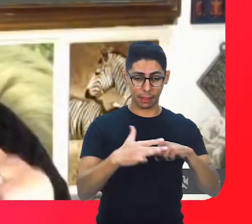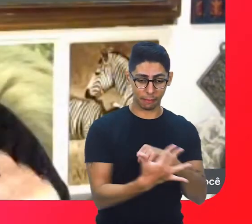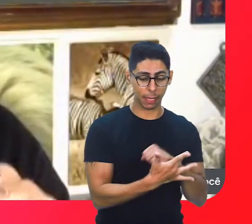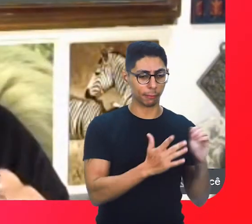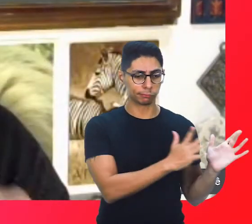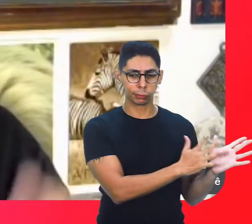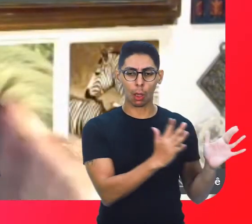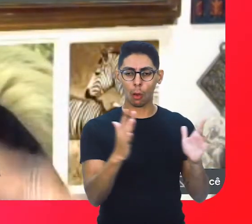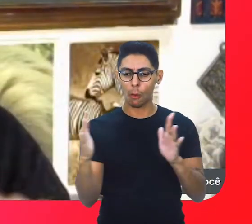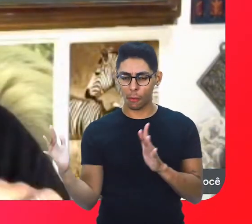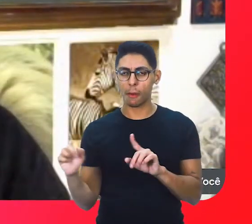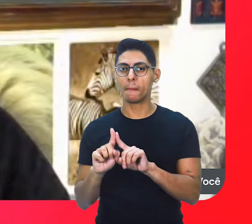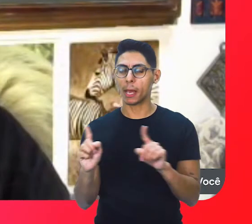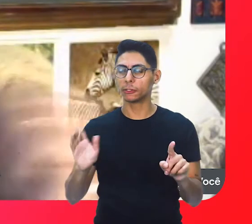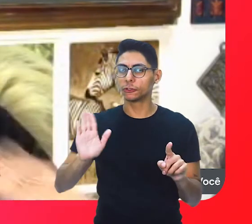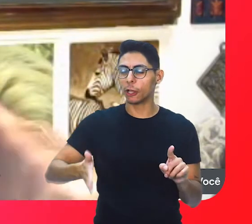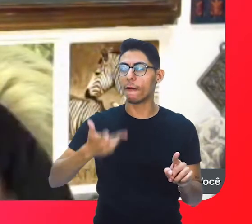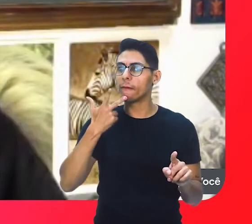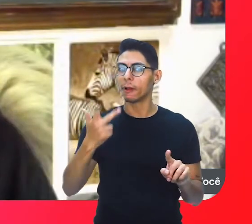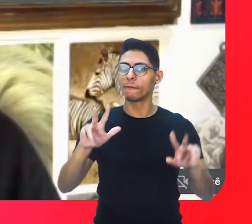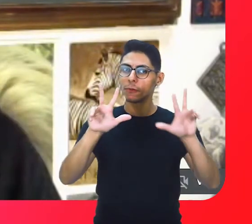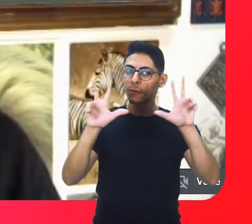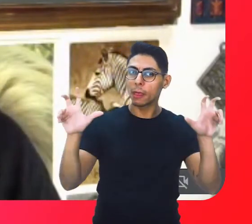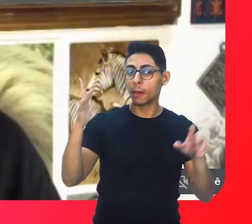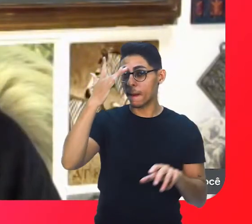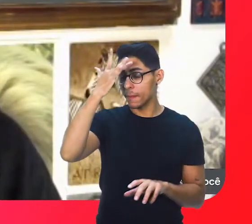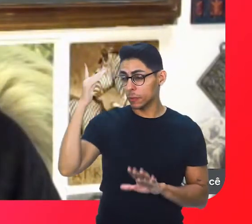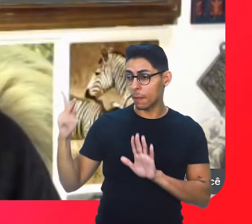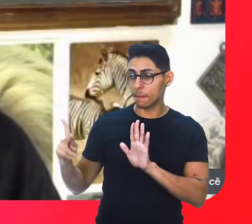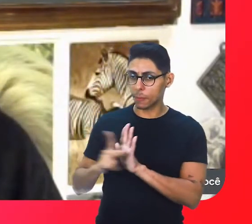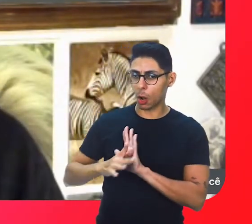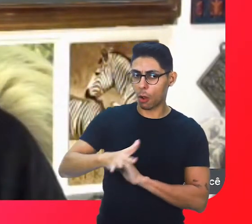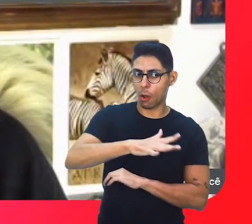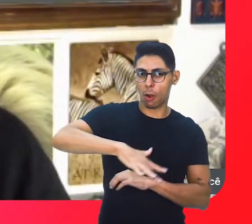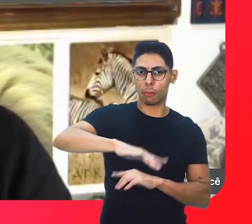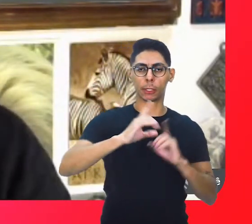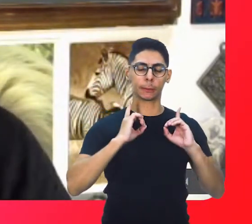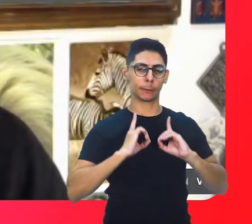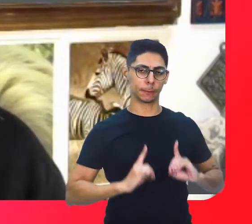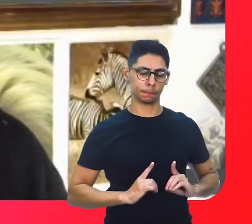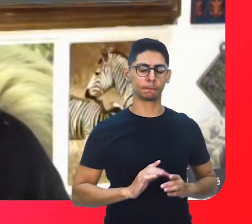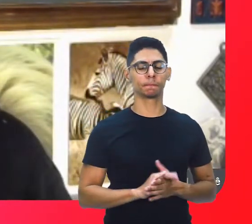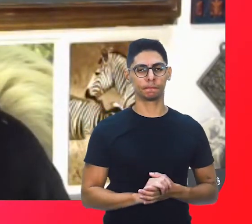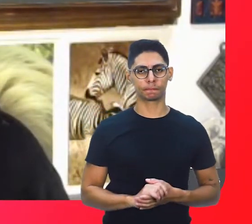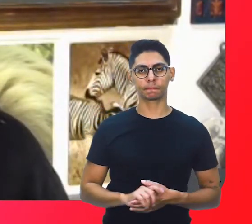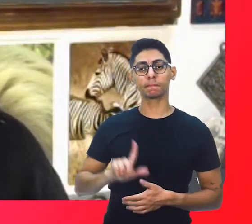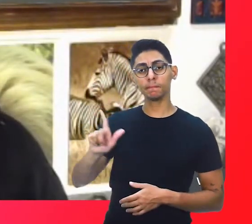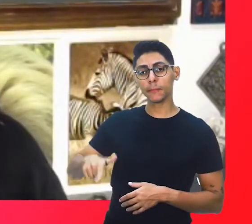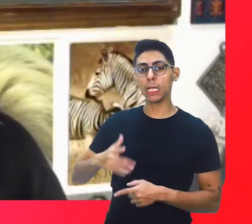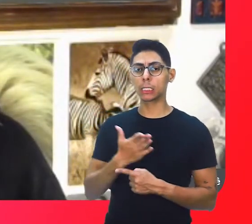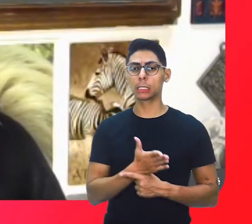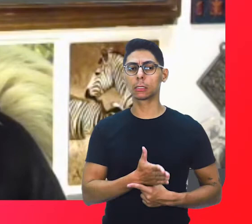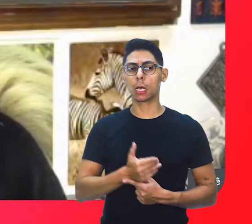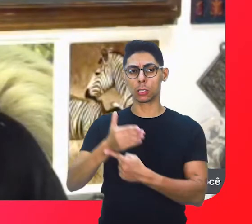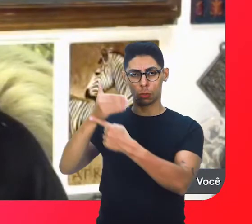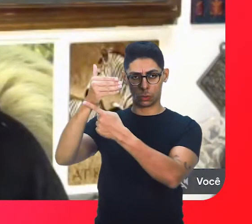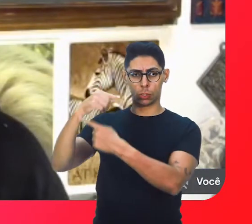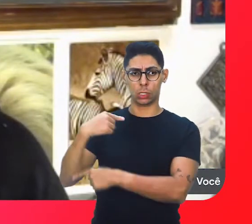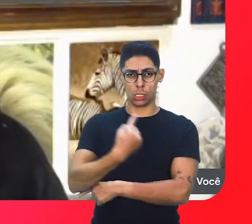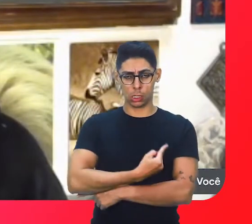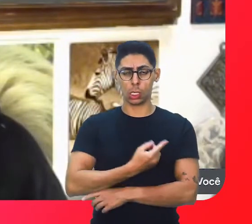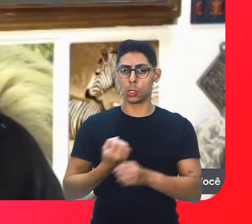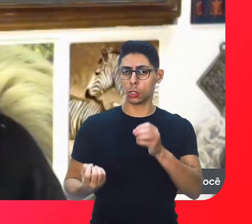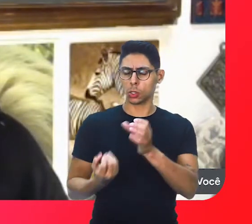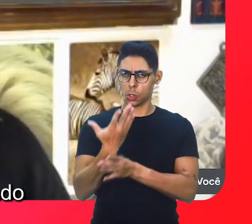da saúde mental durante a pandemia para as pessoas com deficiência. E essa tecnologia que a Escola de Gente criou ganhou